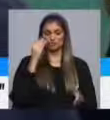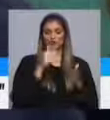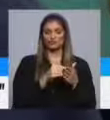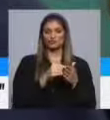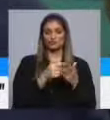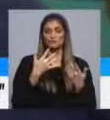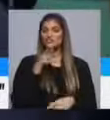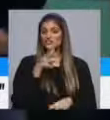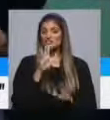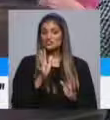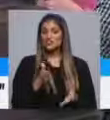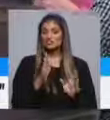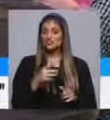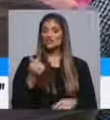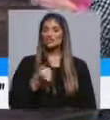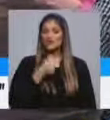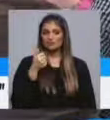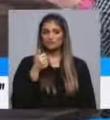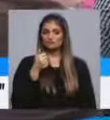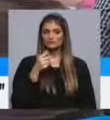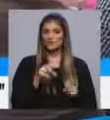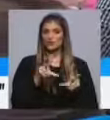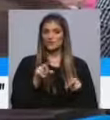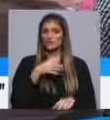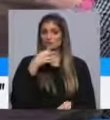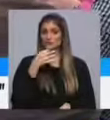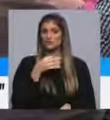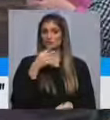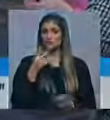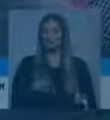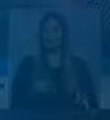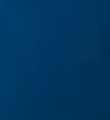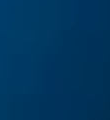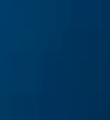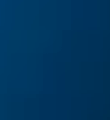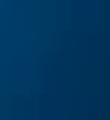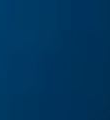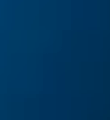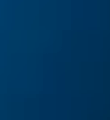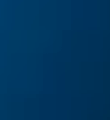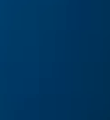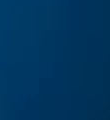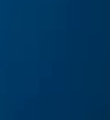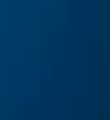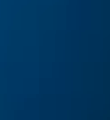mas diz que já conta com uma vitória. Nunca se falou tanto em liberalismo em Portugal.